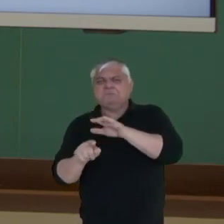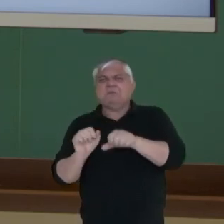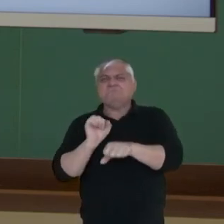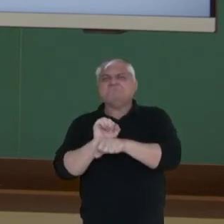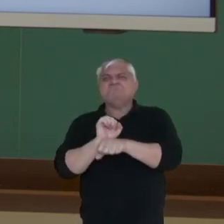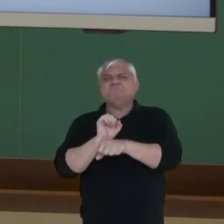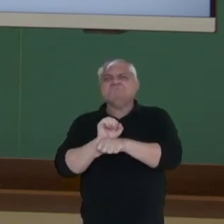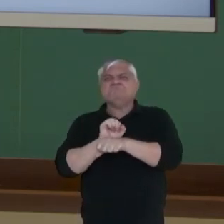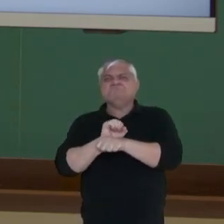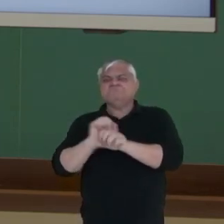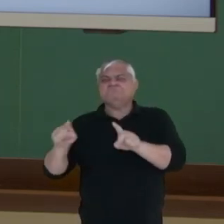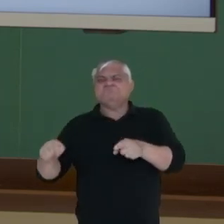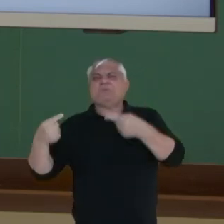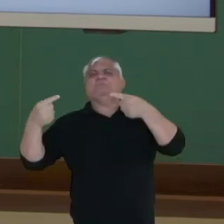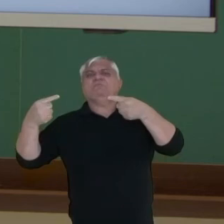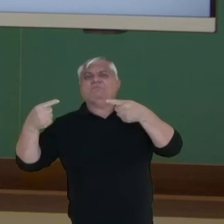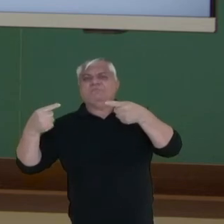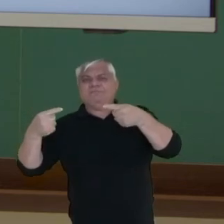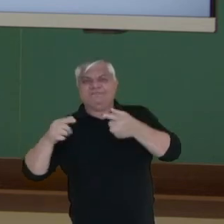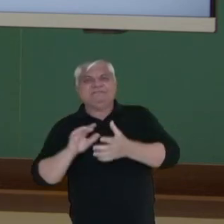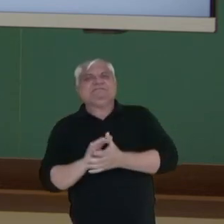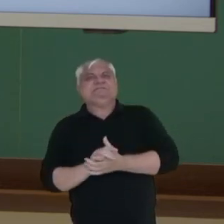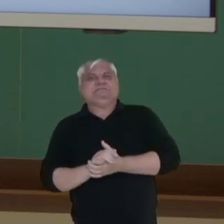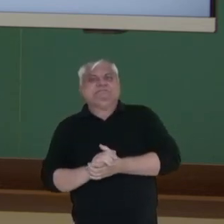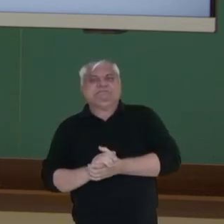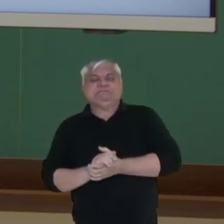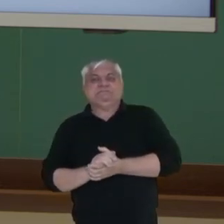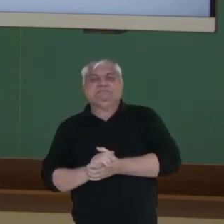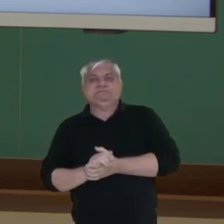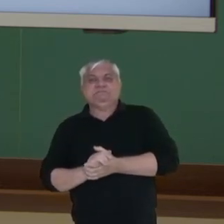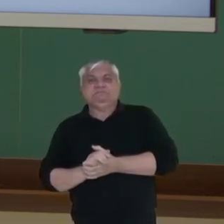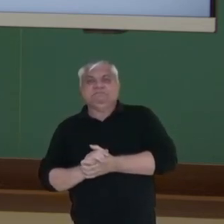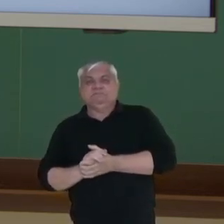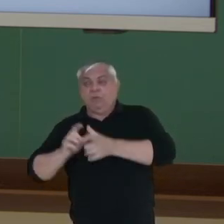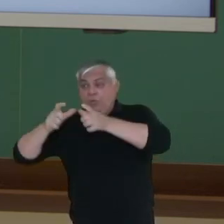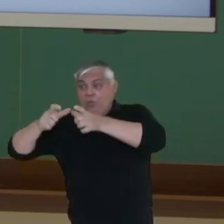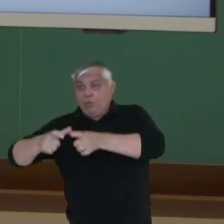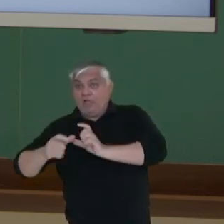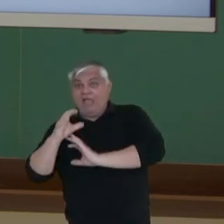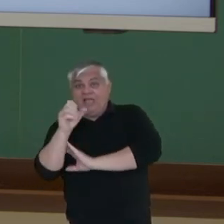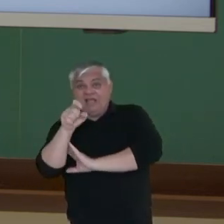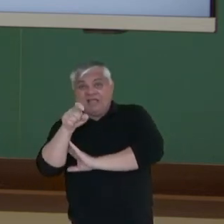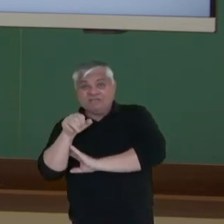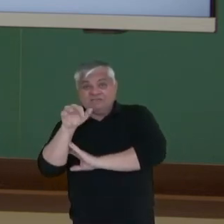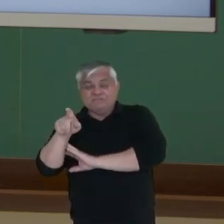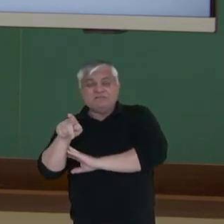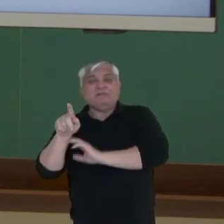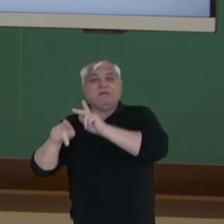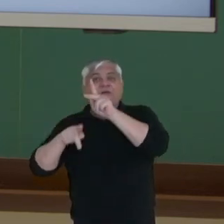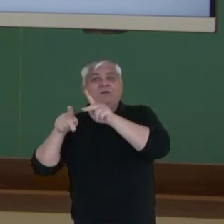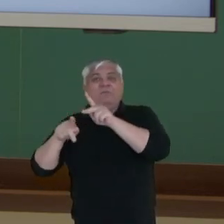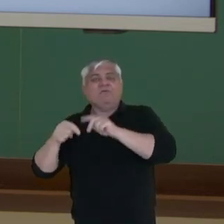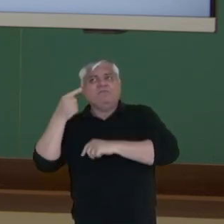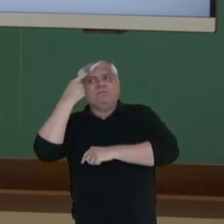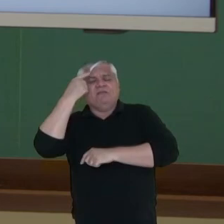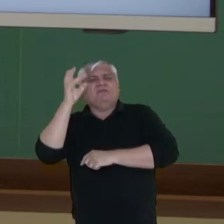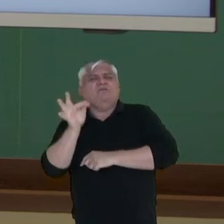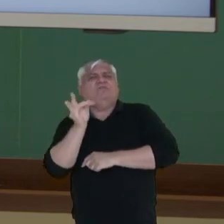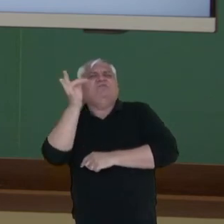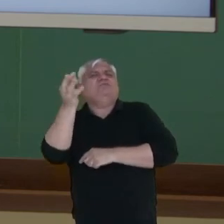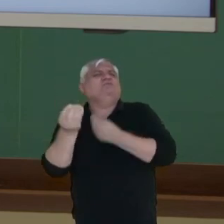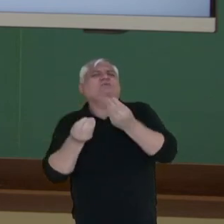em qualquer momento. O povo da Caxemira terá permissão para determinar o seu futuro e o futuro da sua